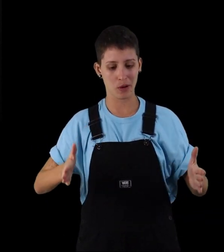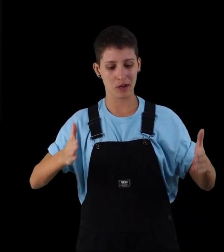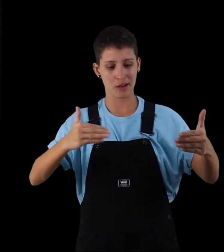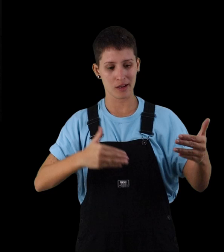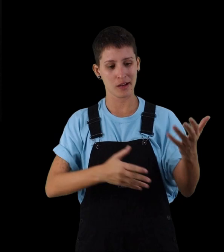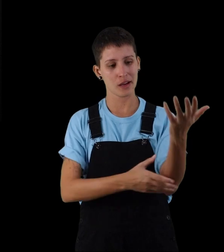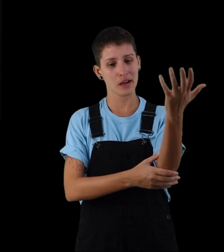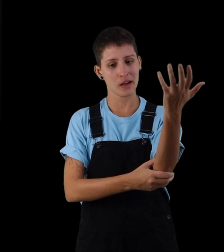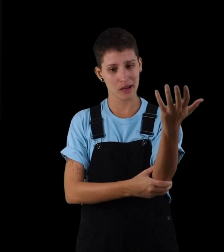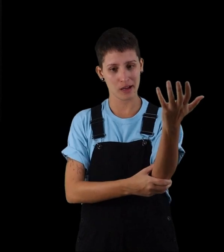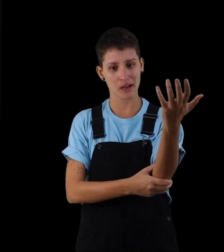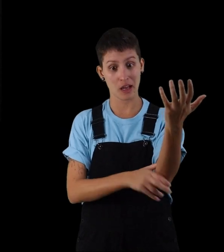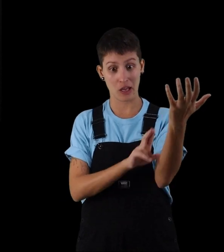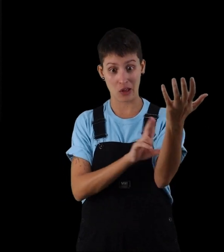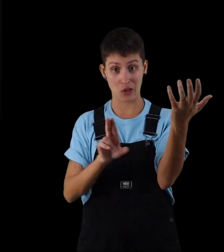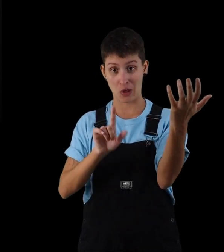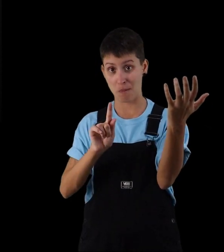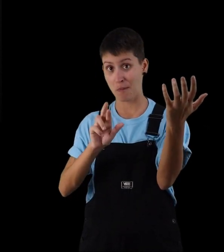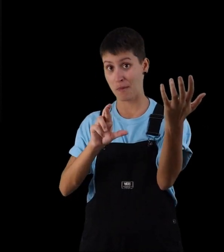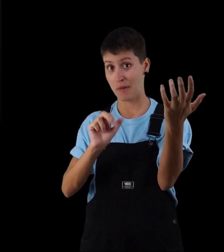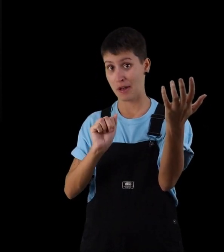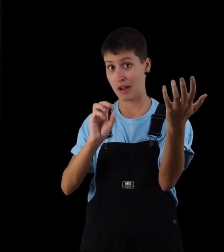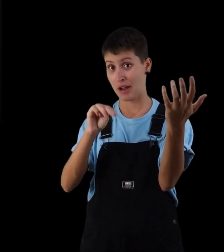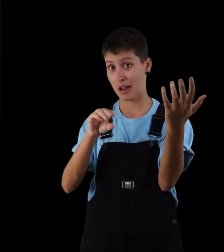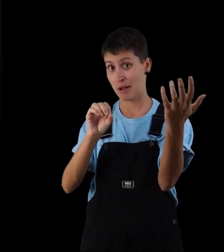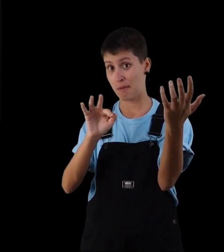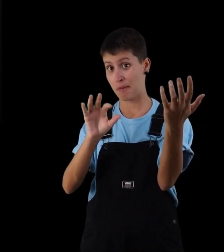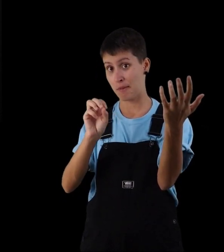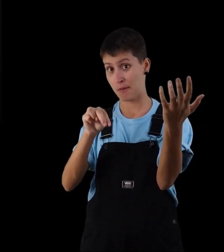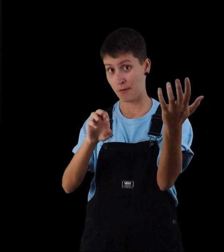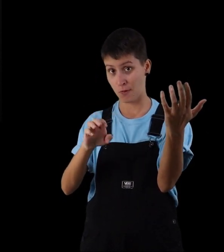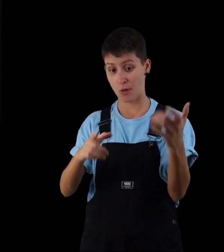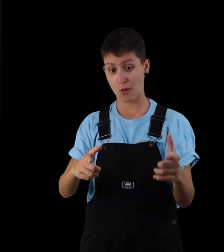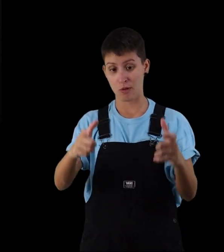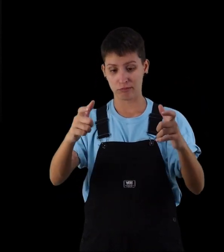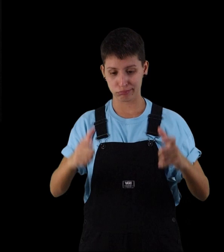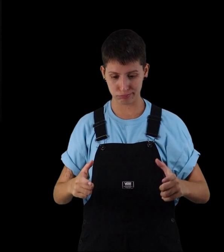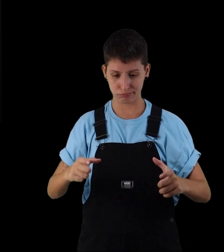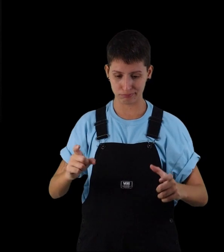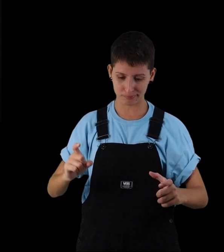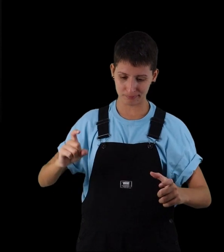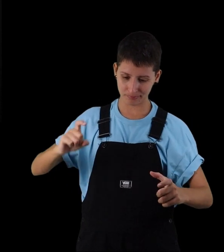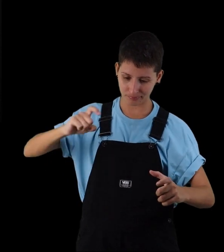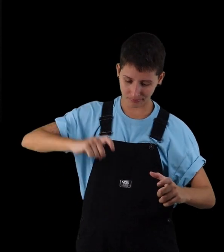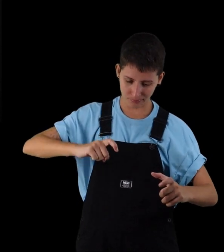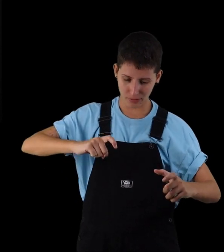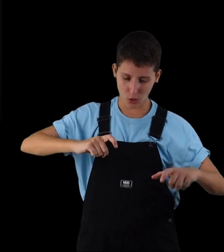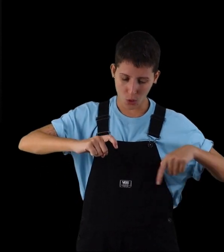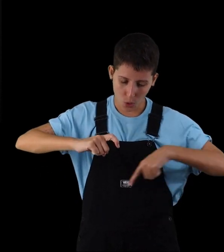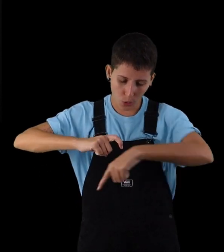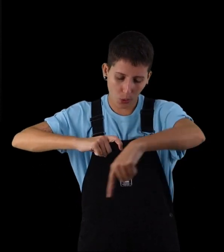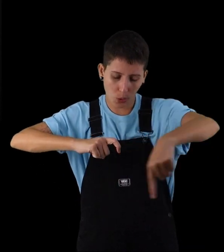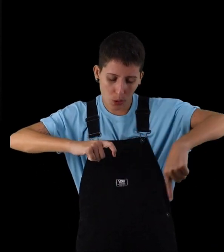se chamava gramofone. Colocava-se um disco e sobre ele uma agulha.